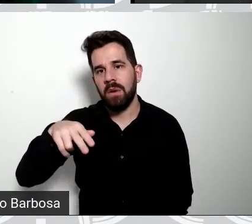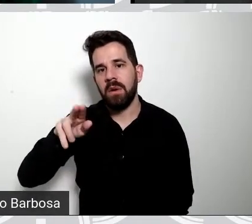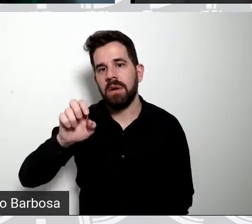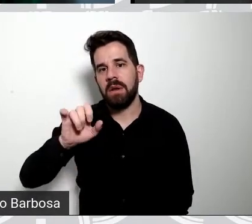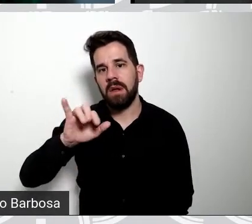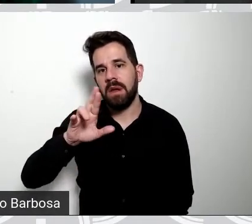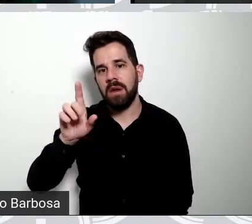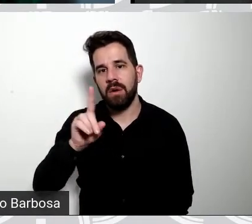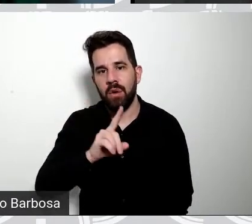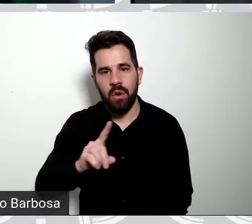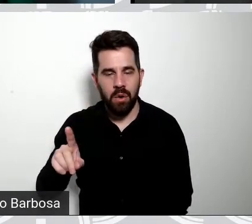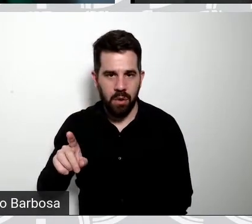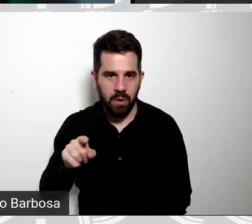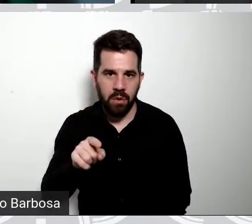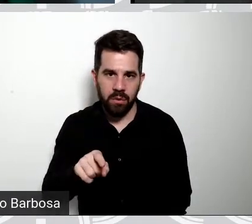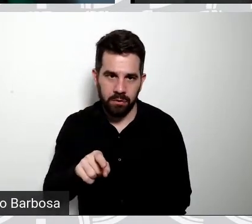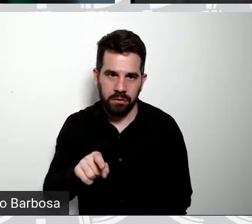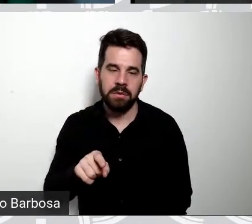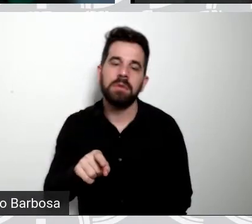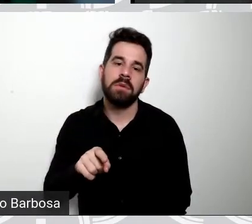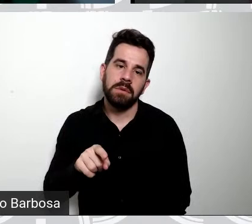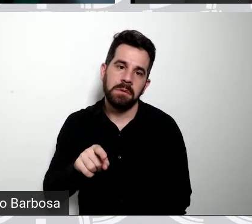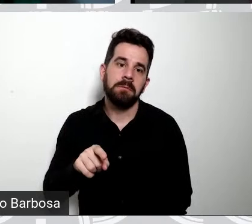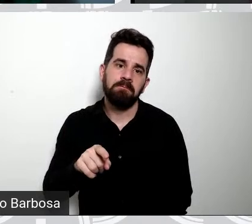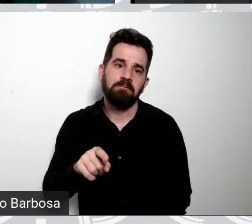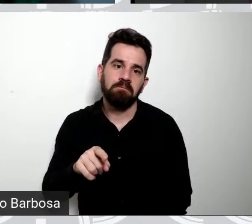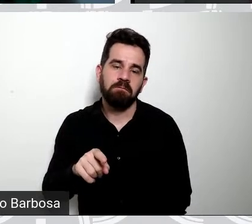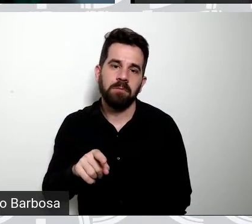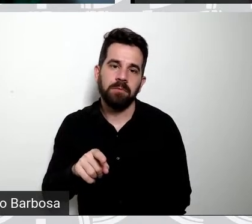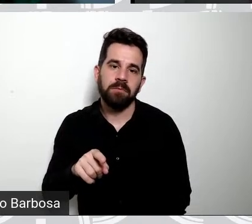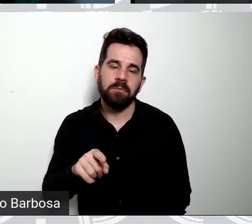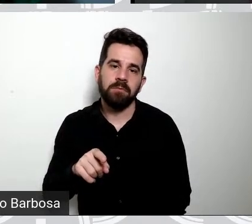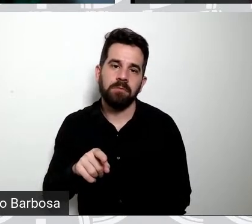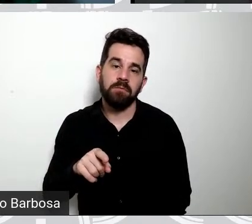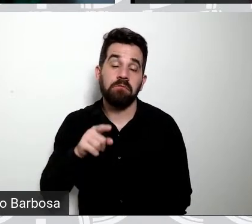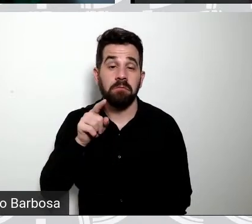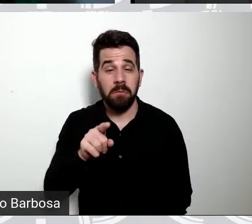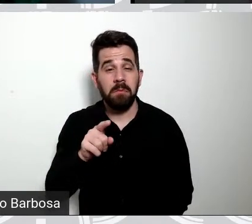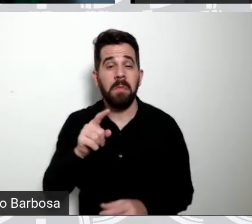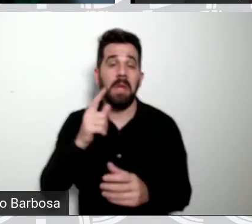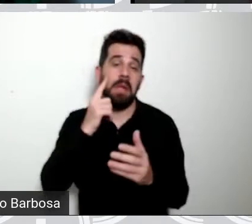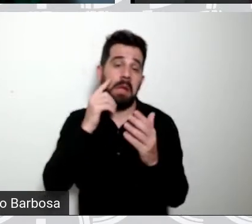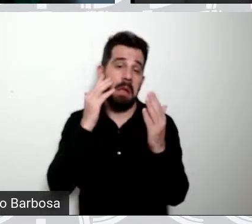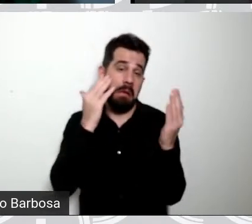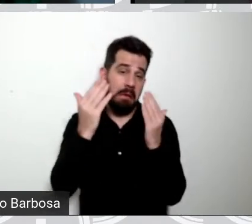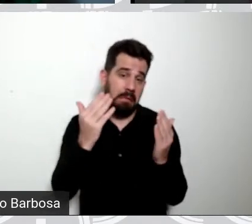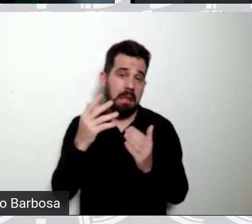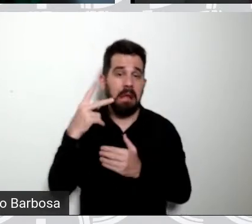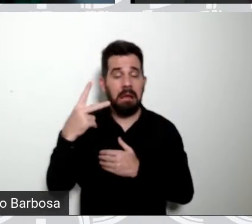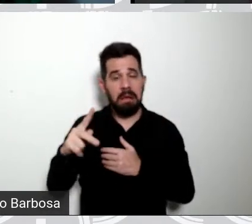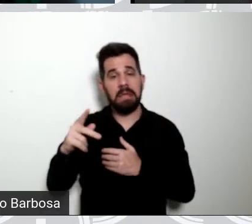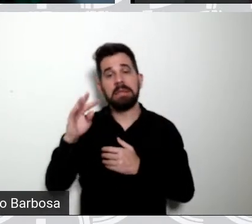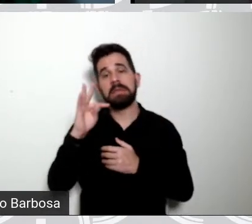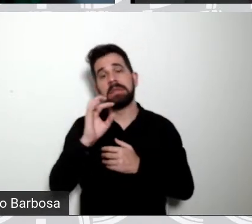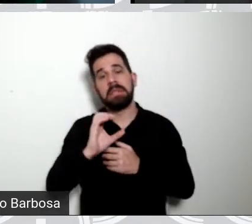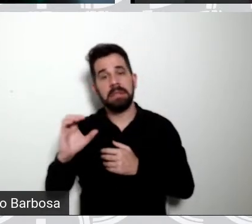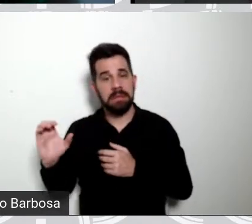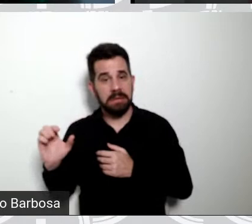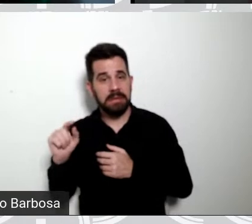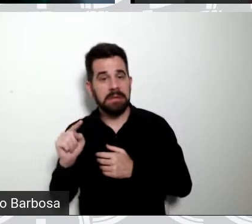Uivantes, que a Lorena também analisou no TCC dela,